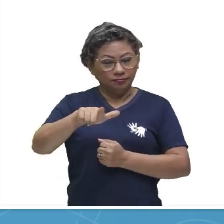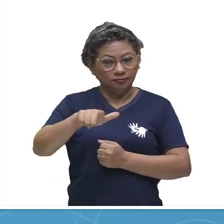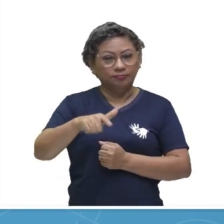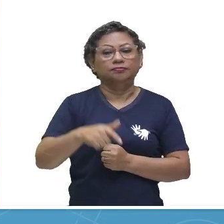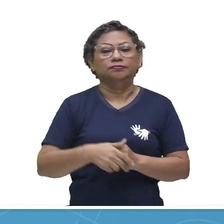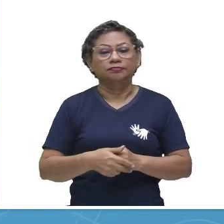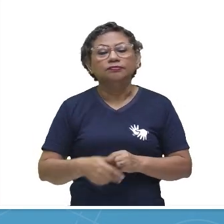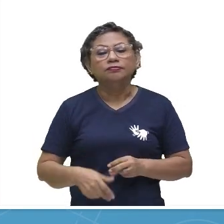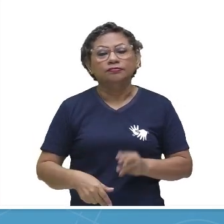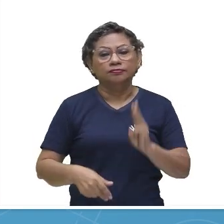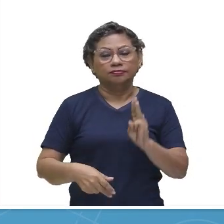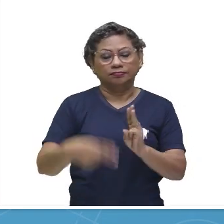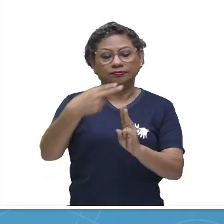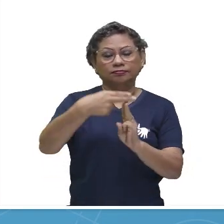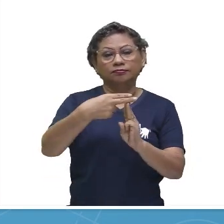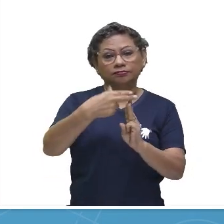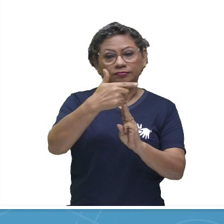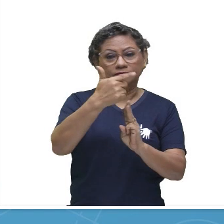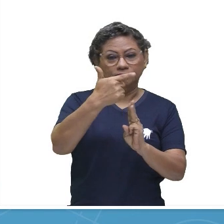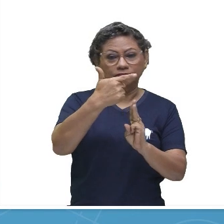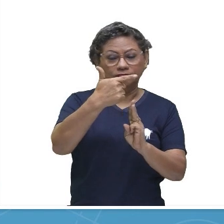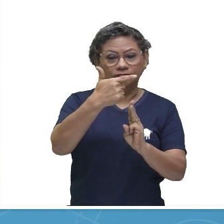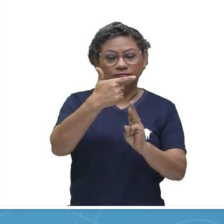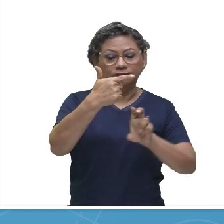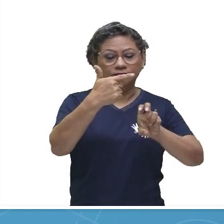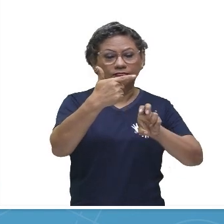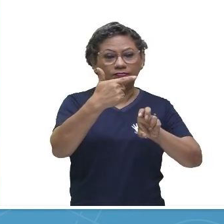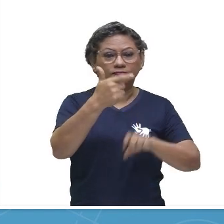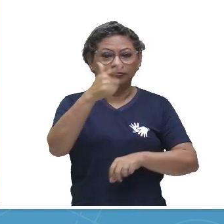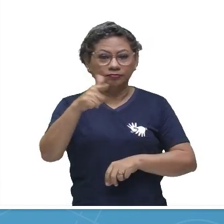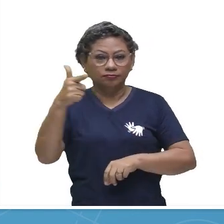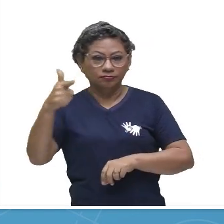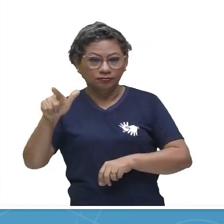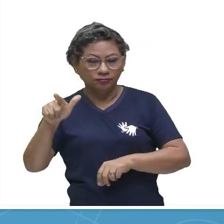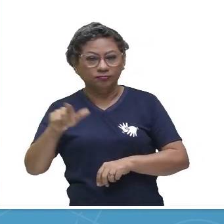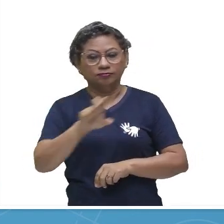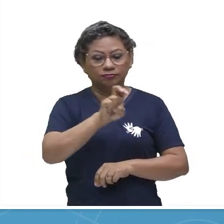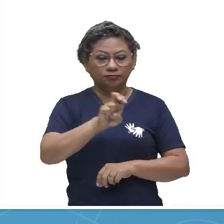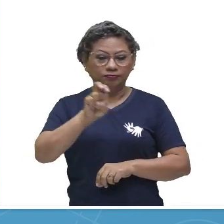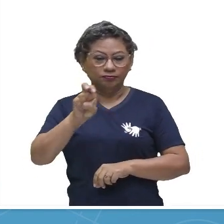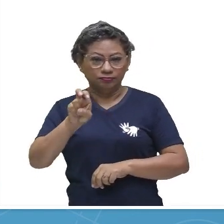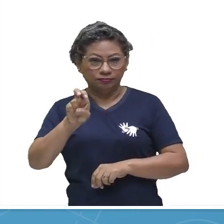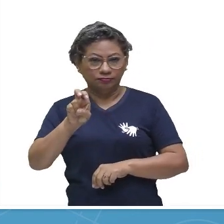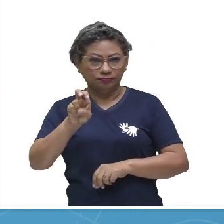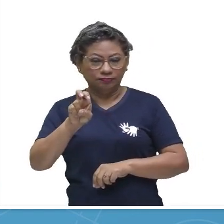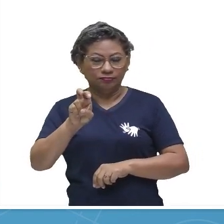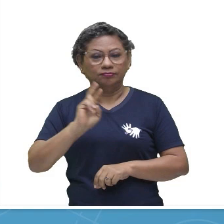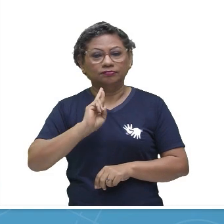expoente, que no caso aqui é 2, então eu vou ter 5 vezes 5, o resultado é igual a 25,